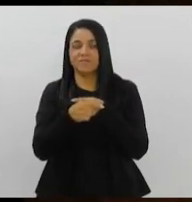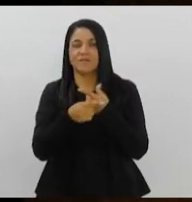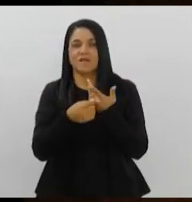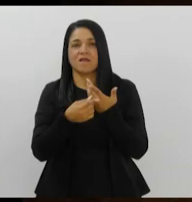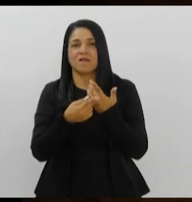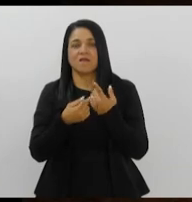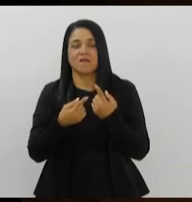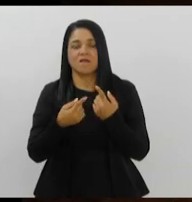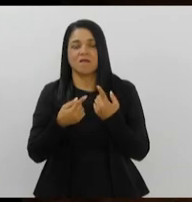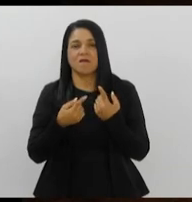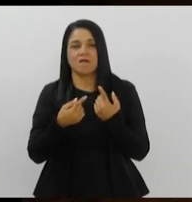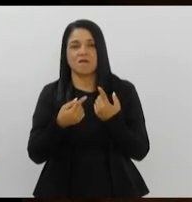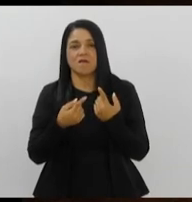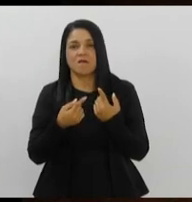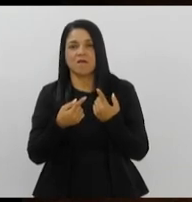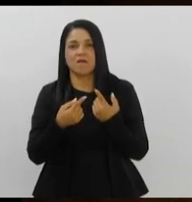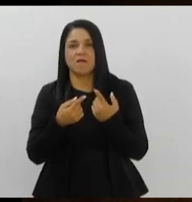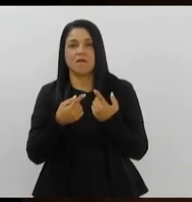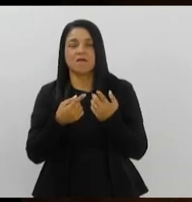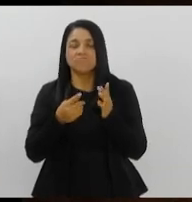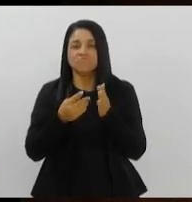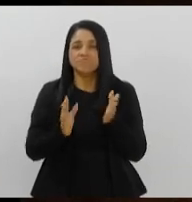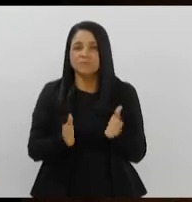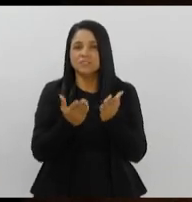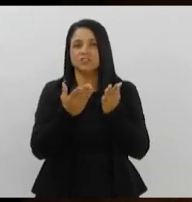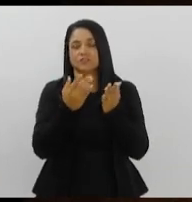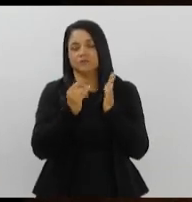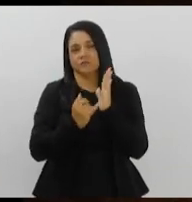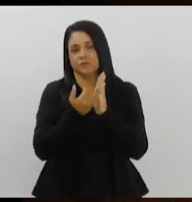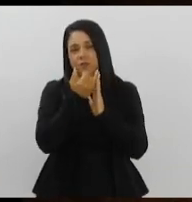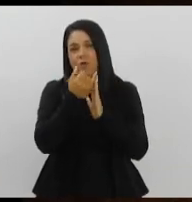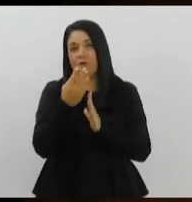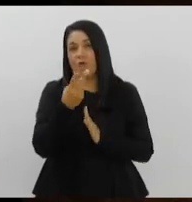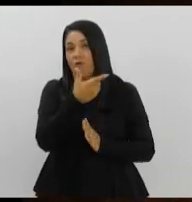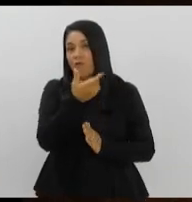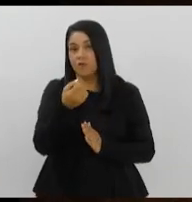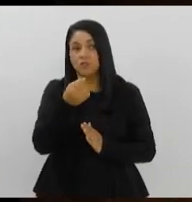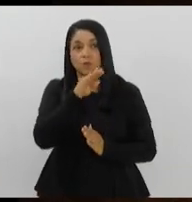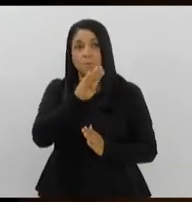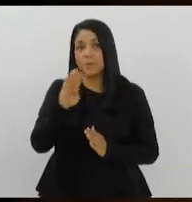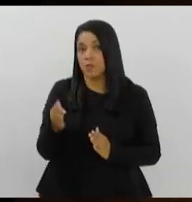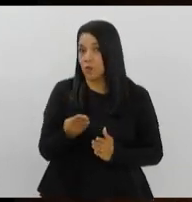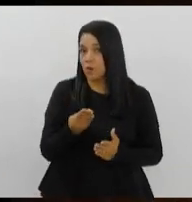já de incentivo fiscal 20 bilhões de reais.